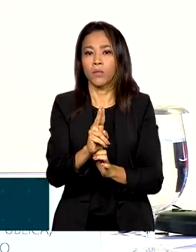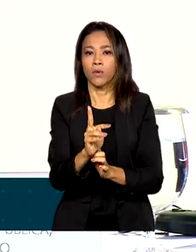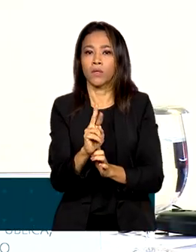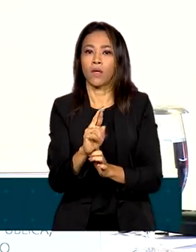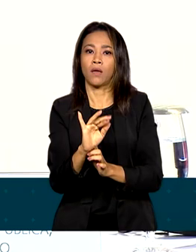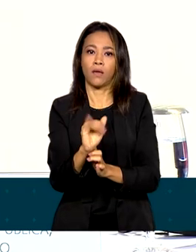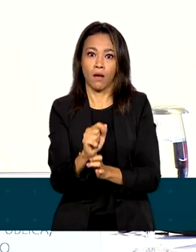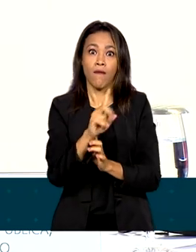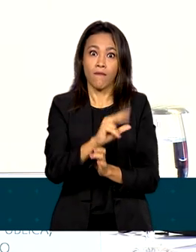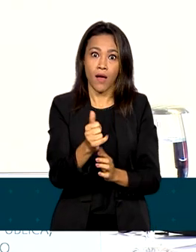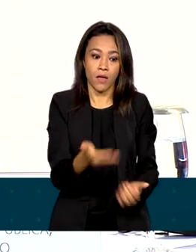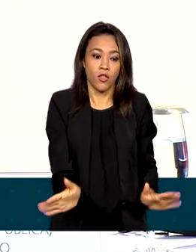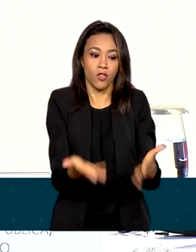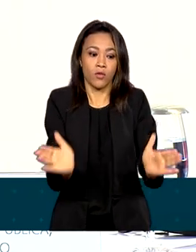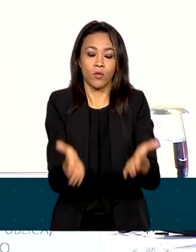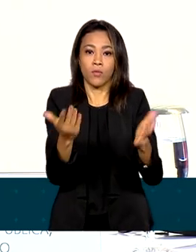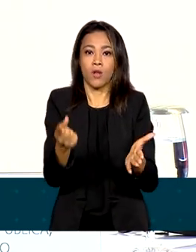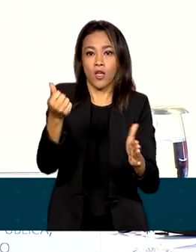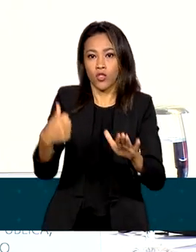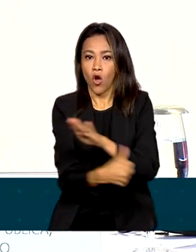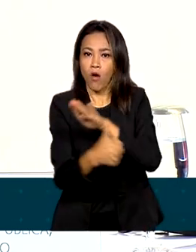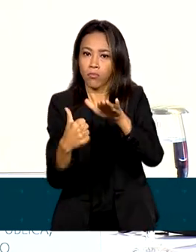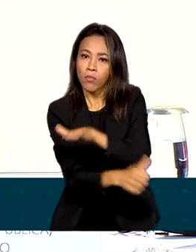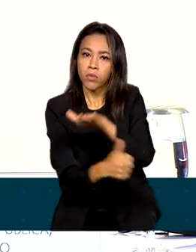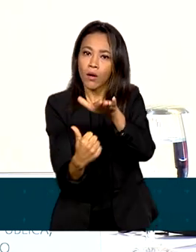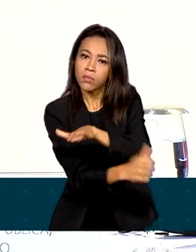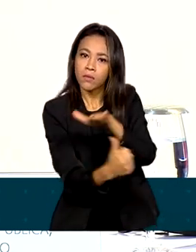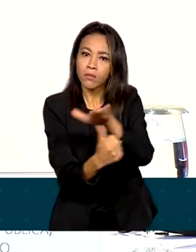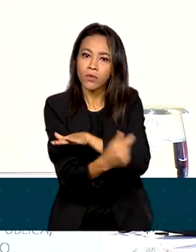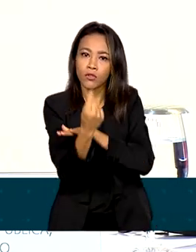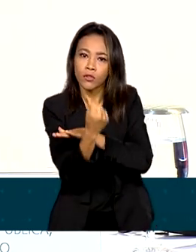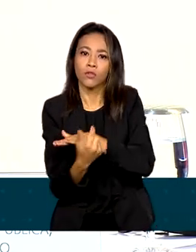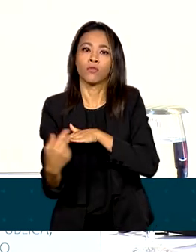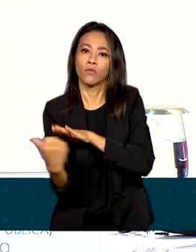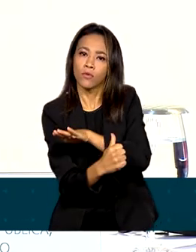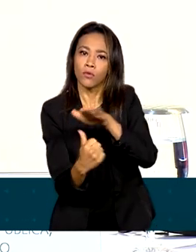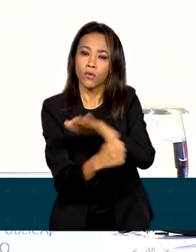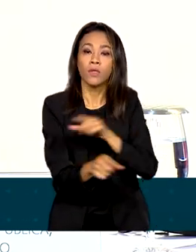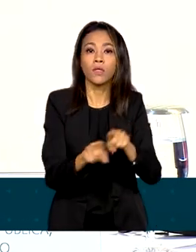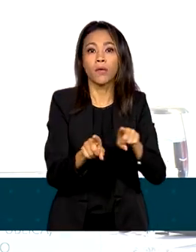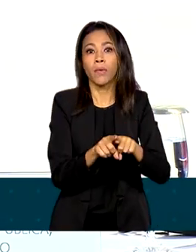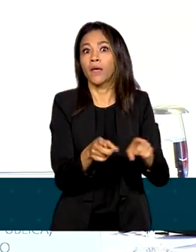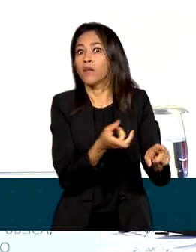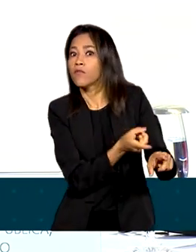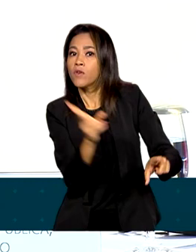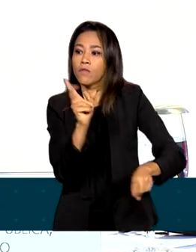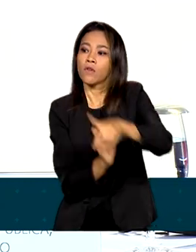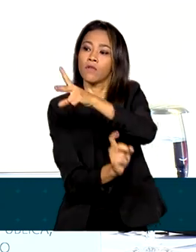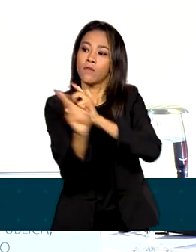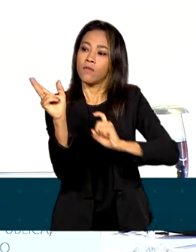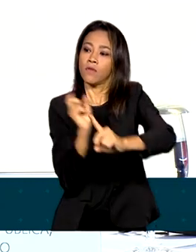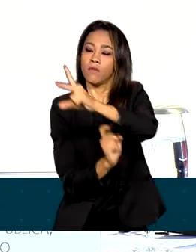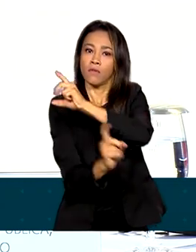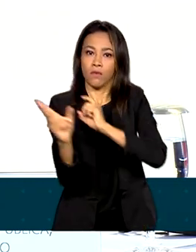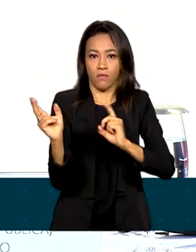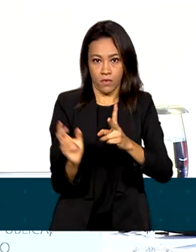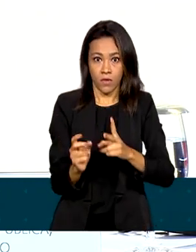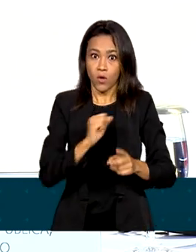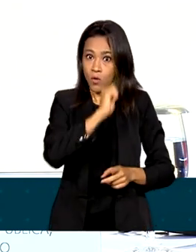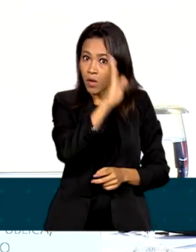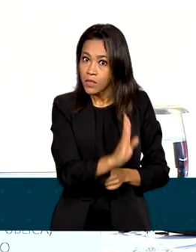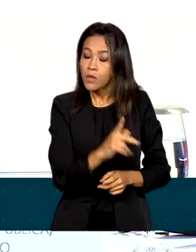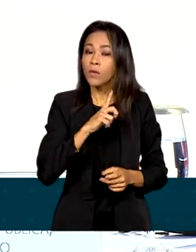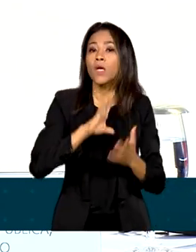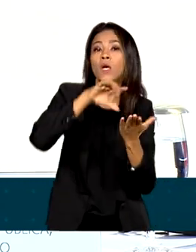investimento e ela vai estimular exportação. O Brasil tem compromisso com a